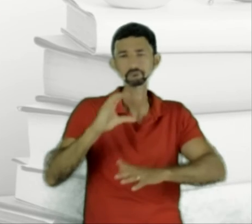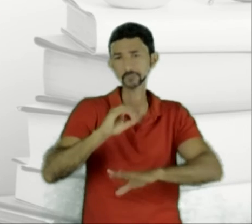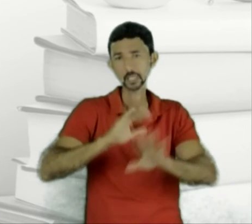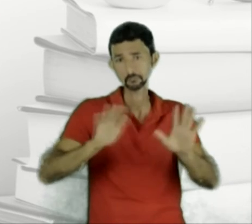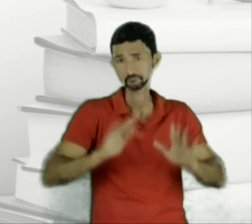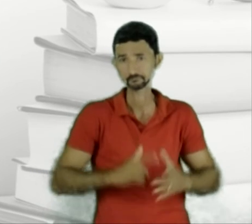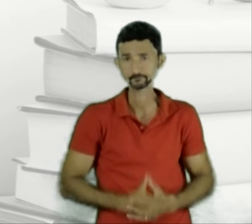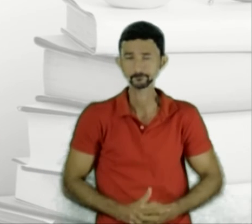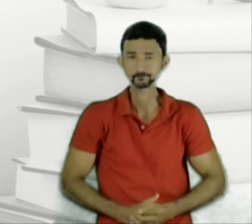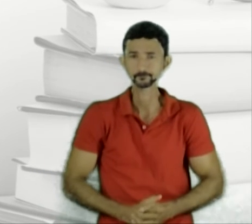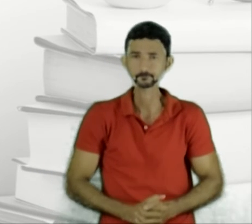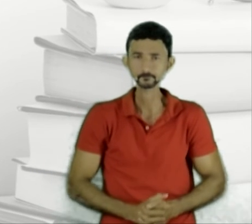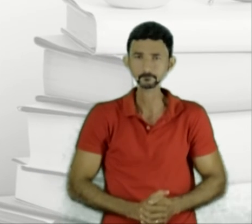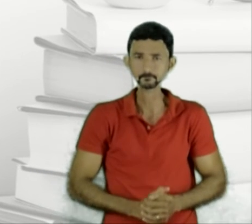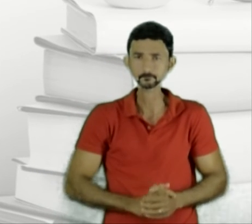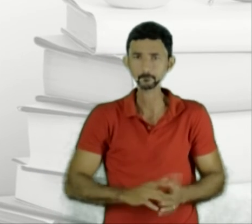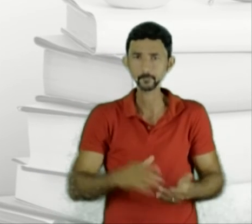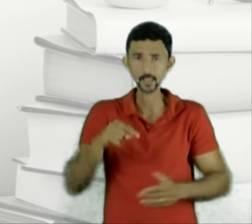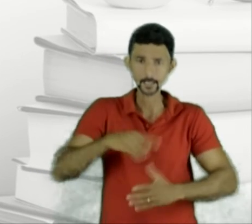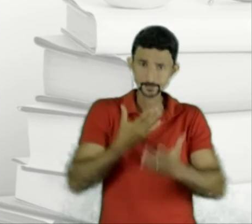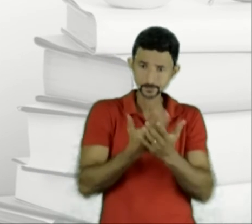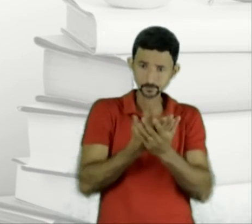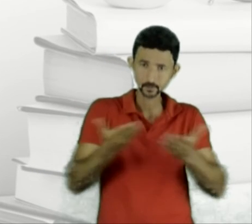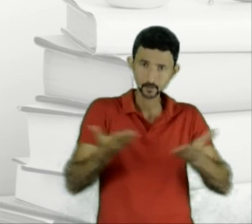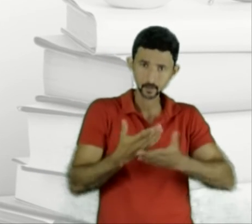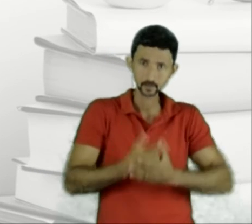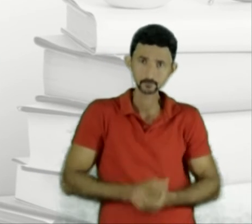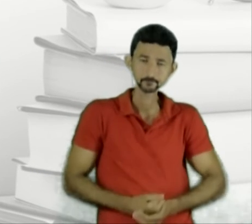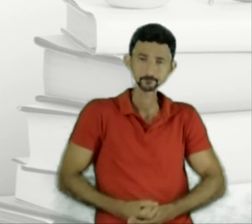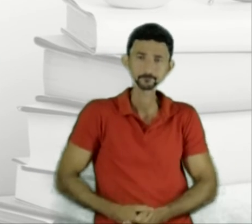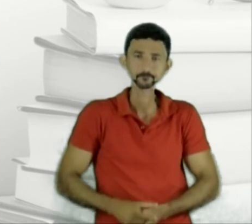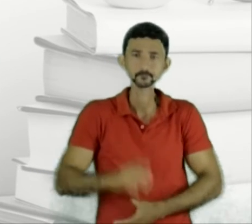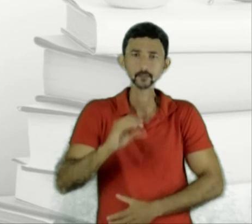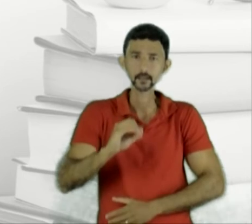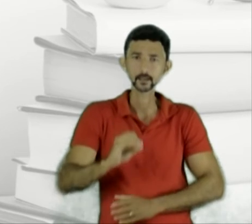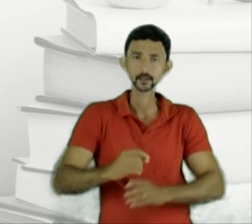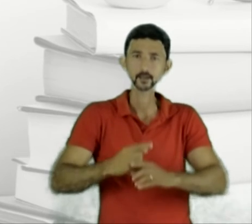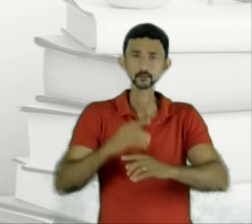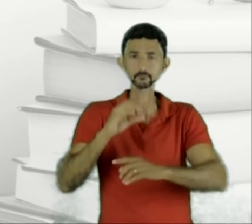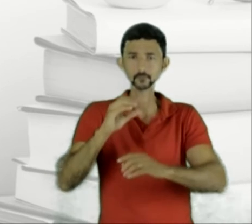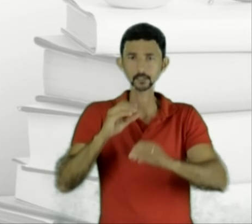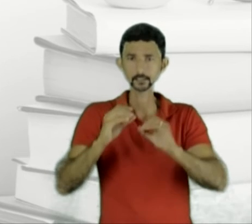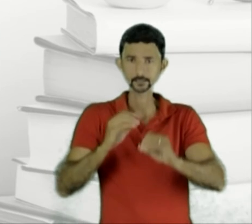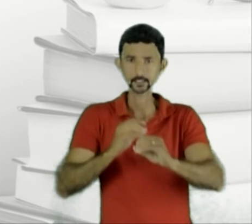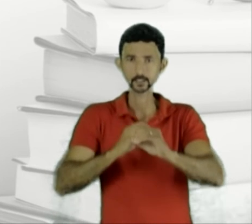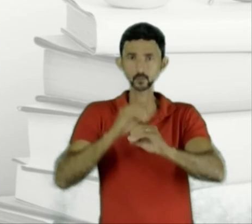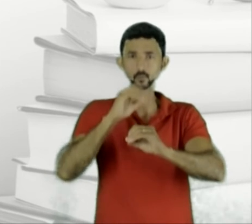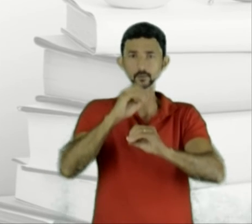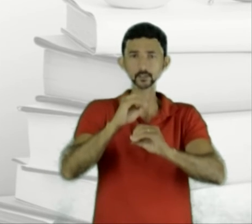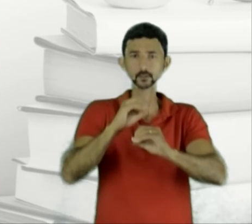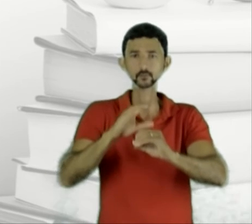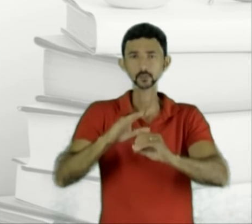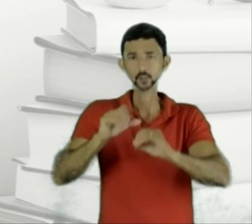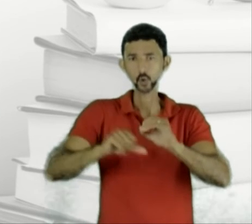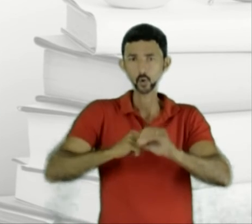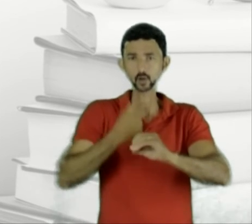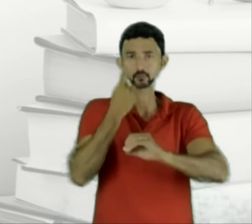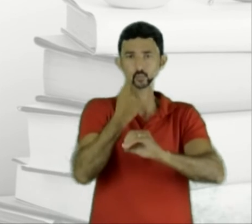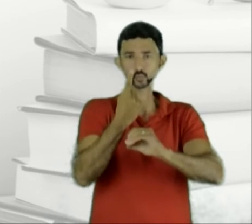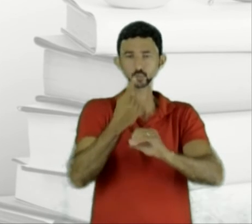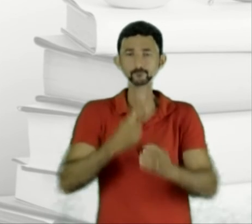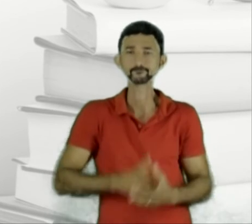indeterminação. Mas para nosso caso aqui, a elevado a 0 vai ser 1, certo? E aí nós